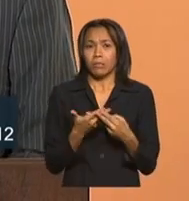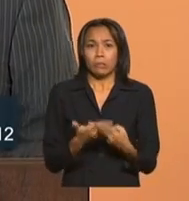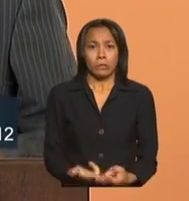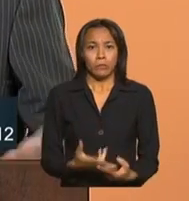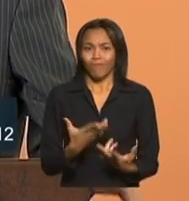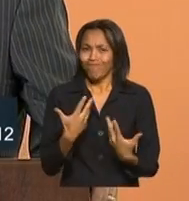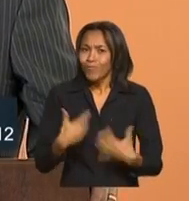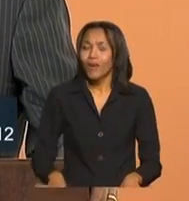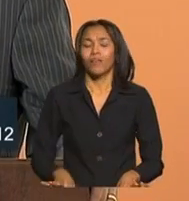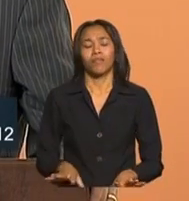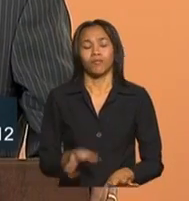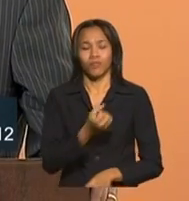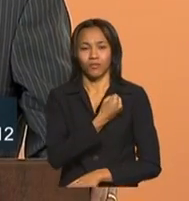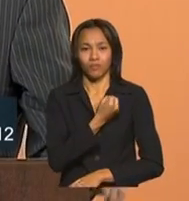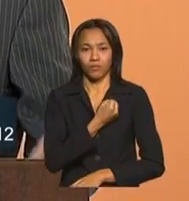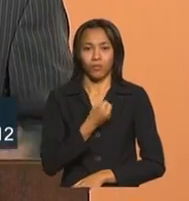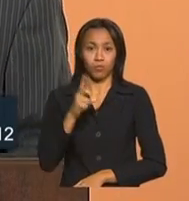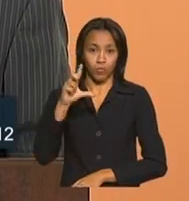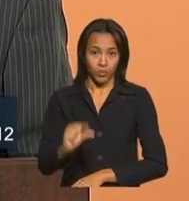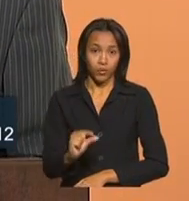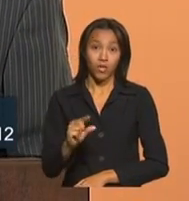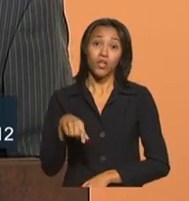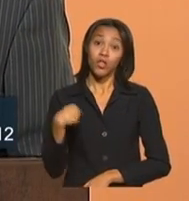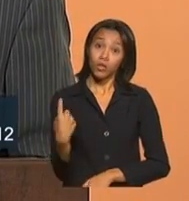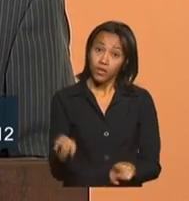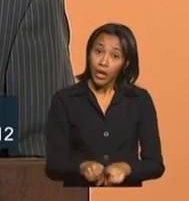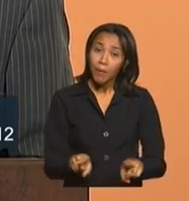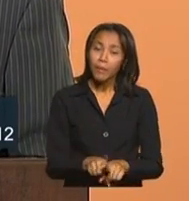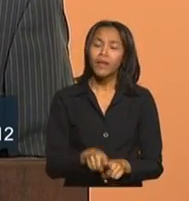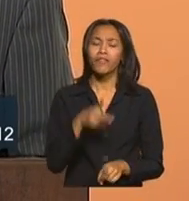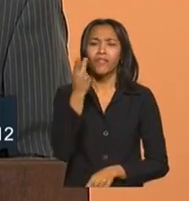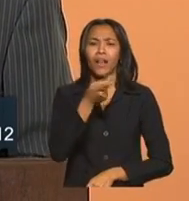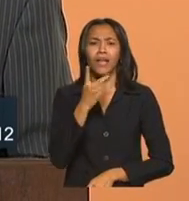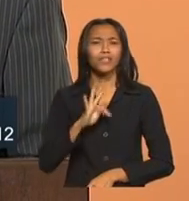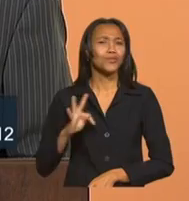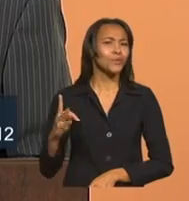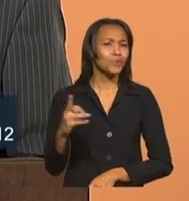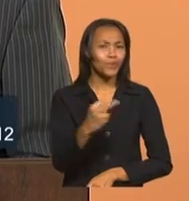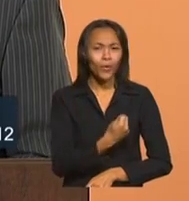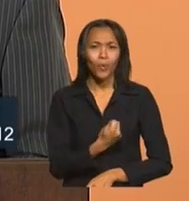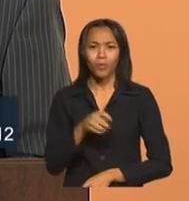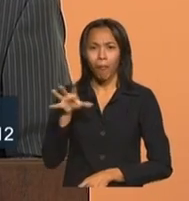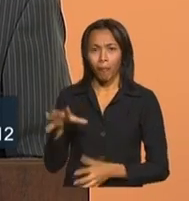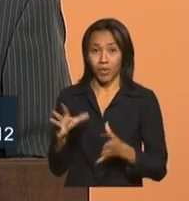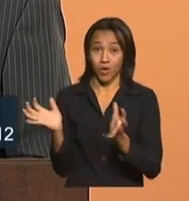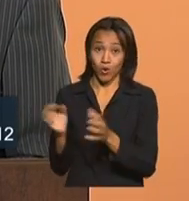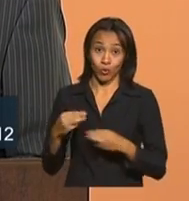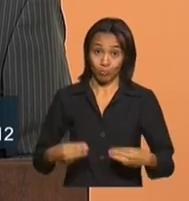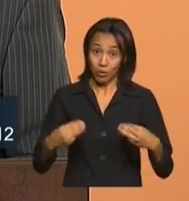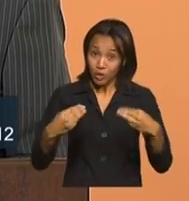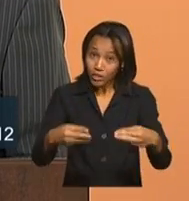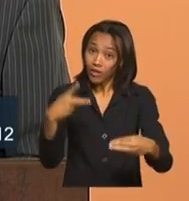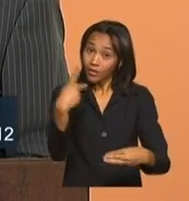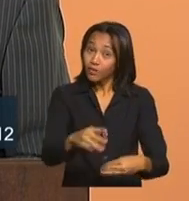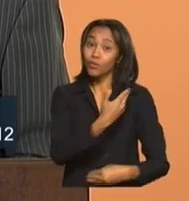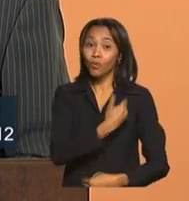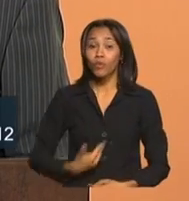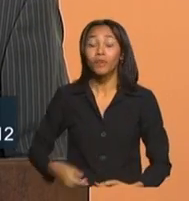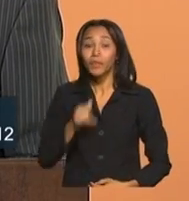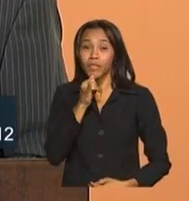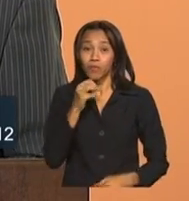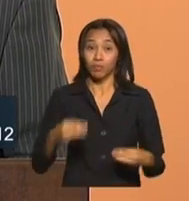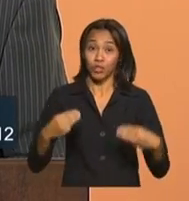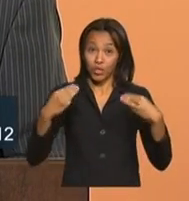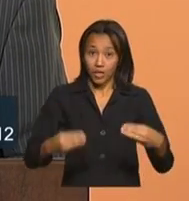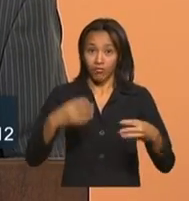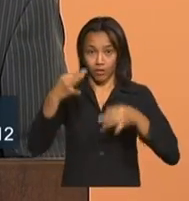Nesse sentido, gostaria de ressaltar o envolvimento de todas as áreas de seu governo, a exemplo do Ministério da